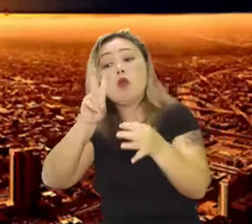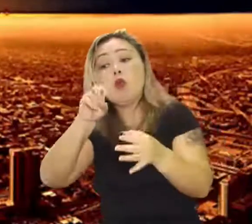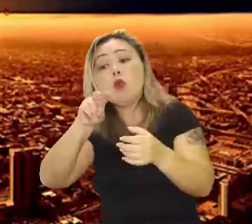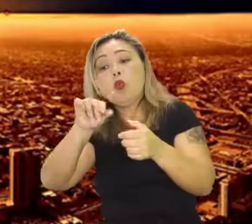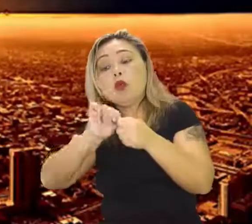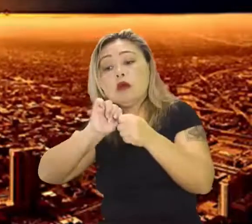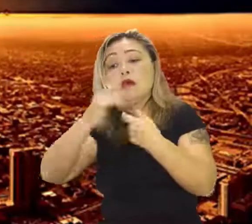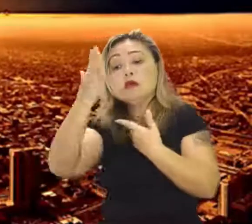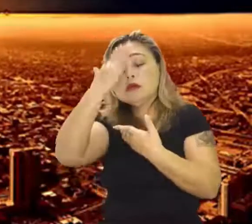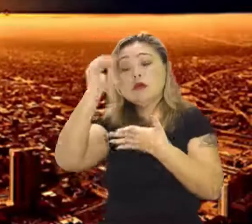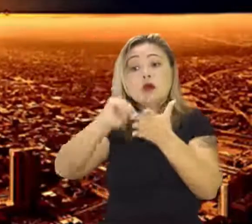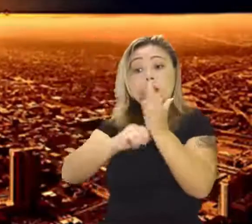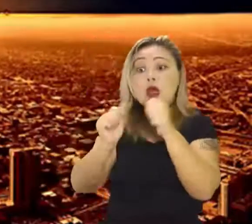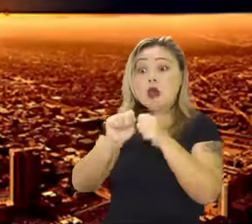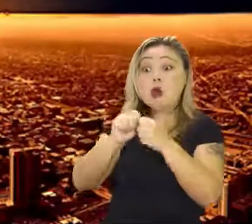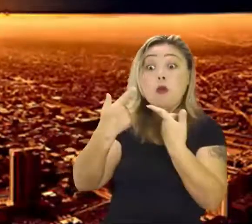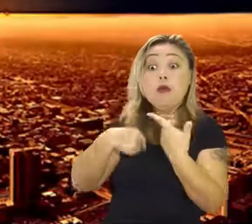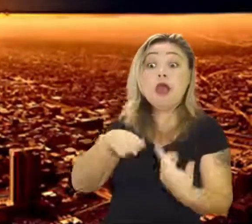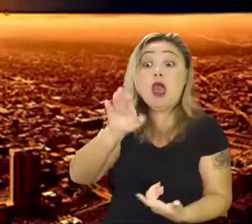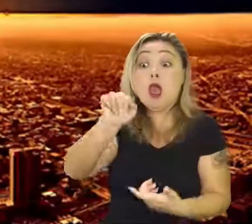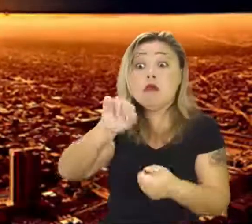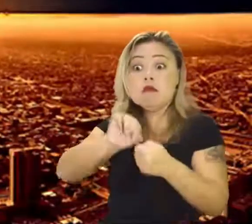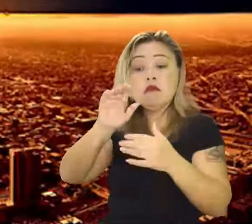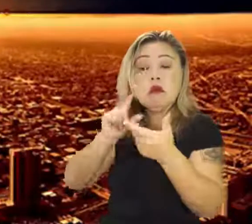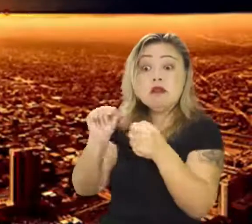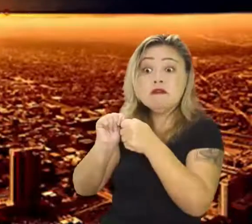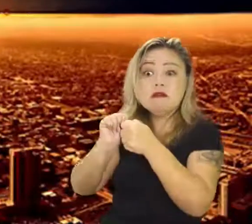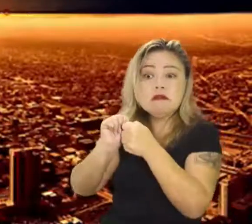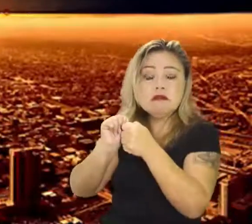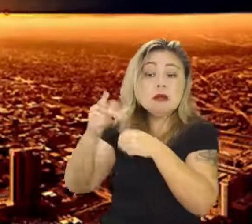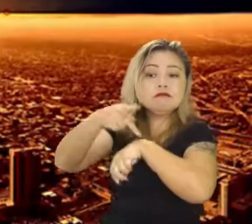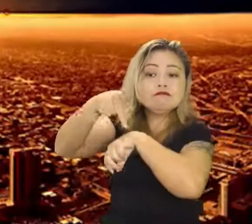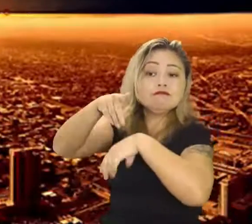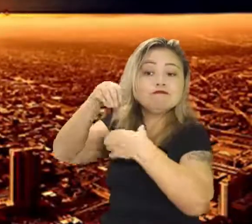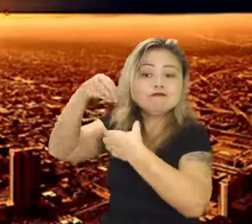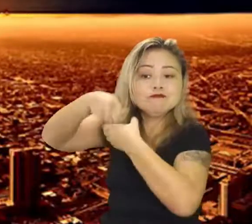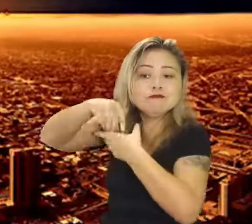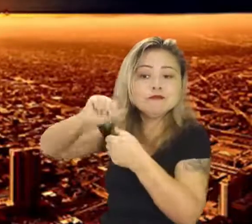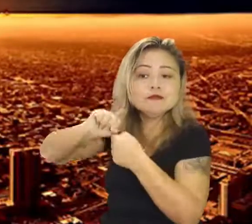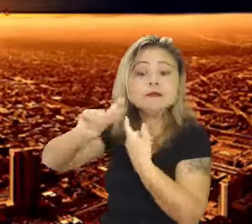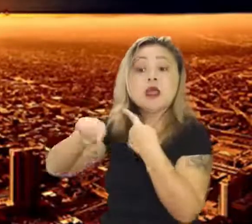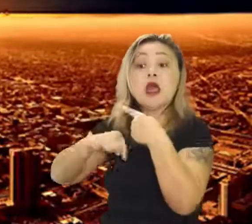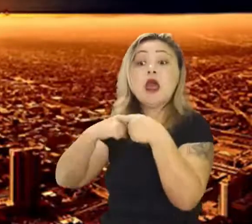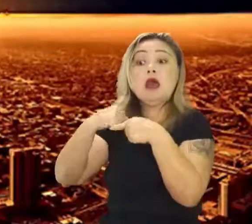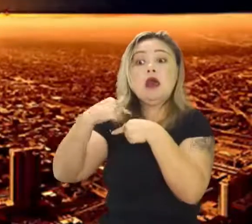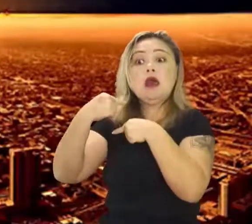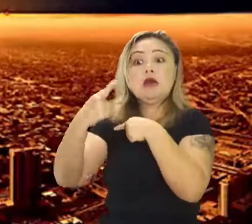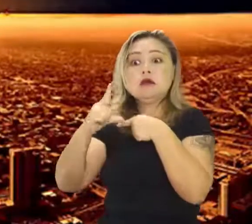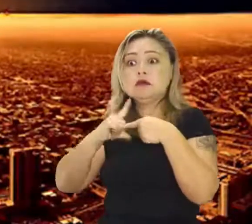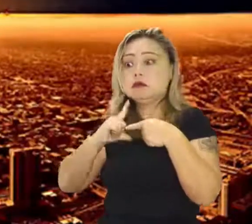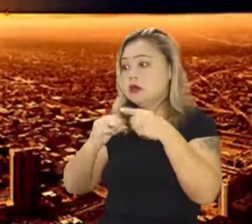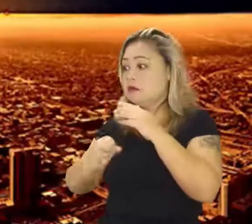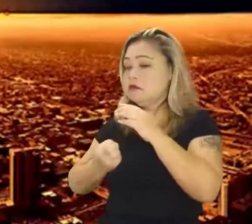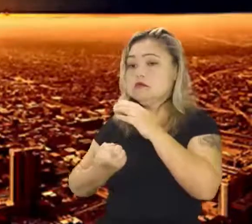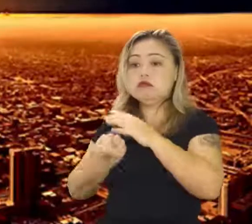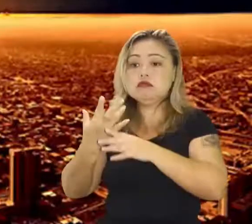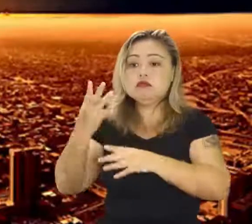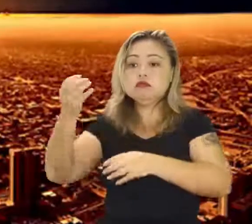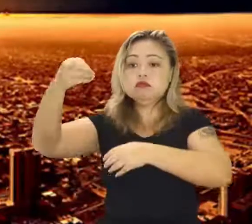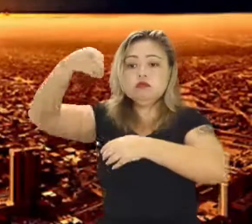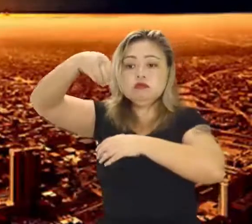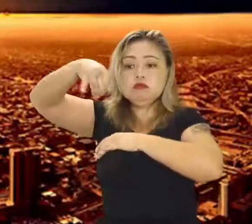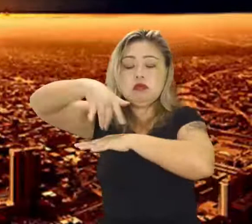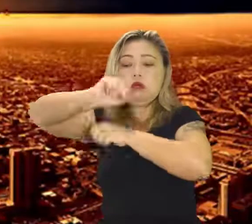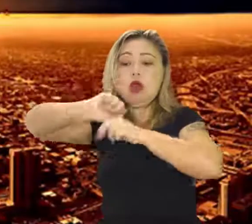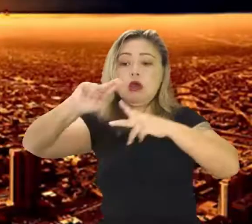segredo da bomba atômica, ela começa a produzir a bomba atômica também, e com isso nós teríamos uma destruição em massa